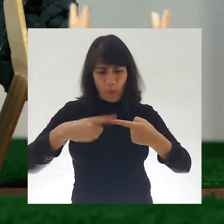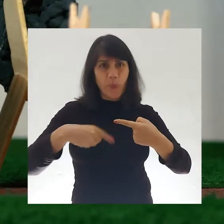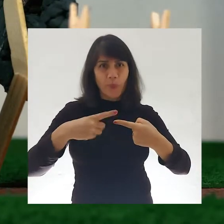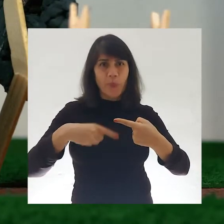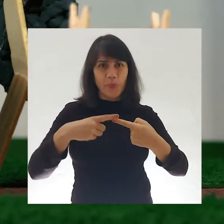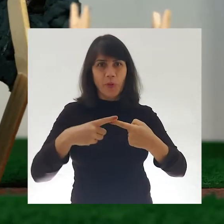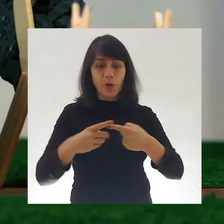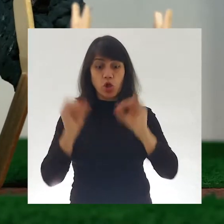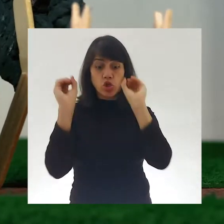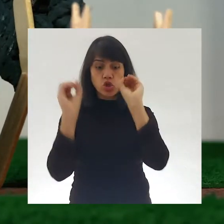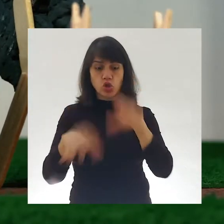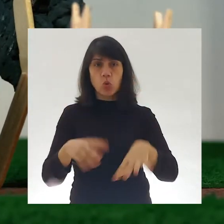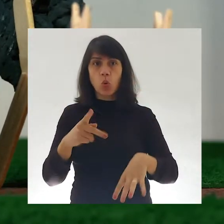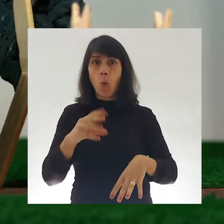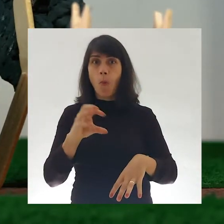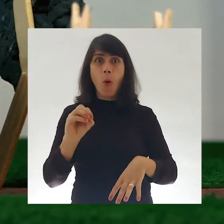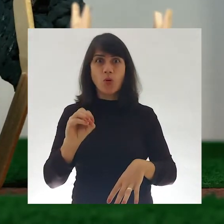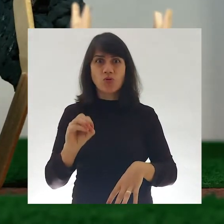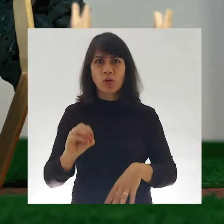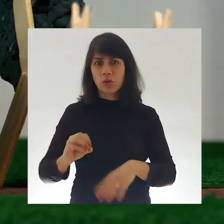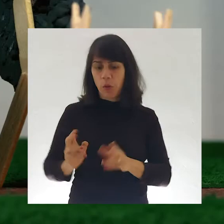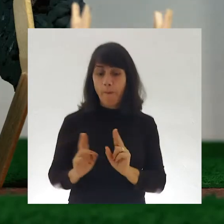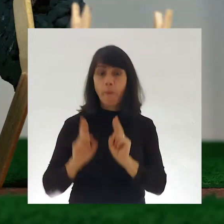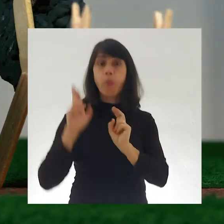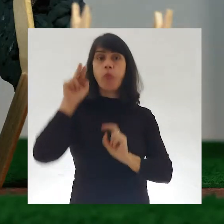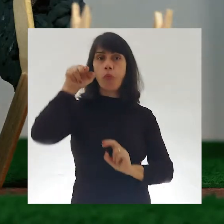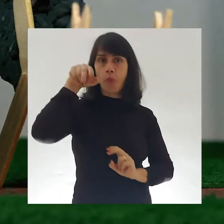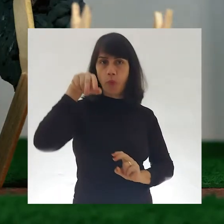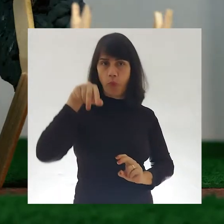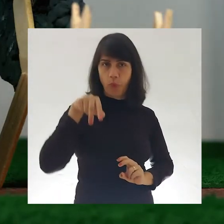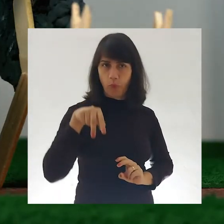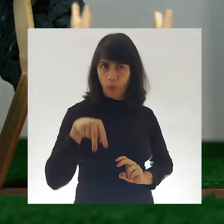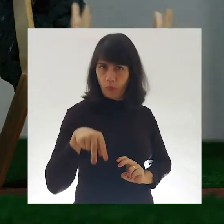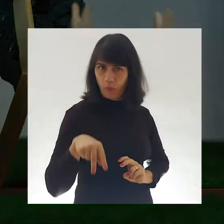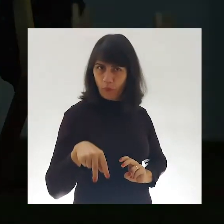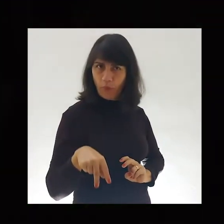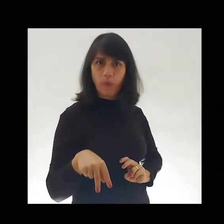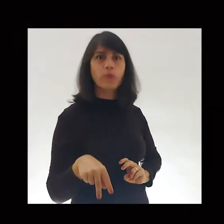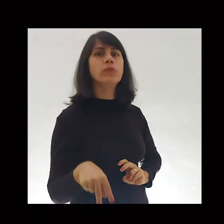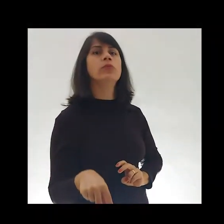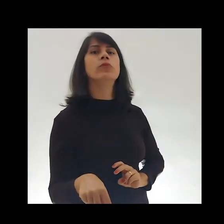sangue, jogou-a no poço e depois pulou atrás dela.